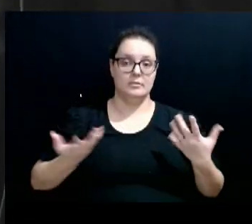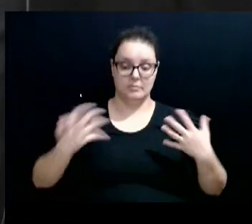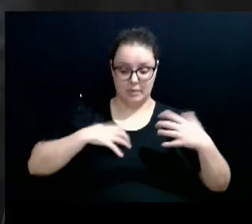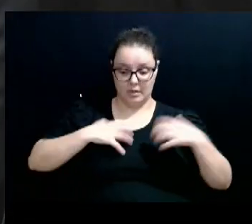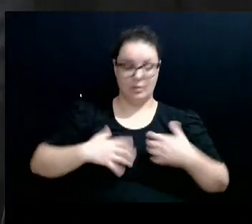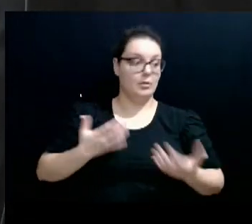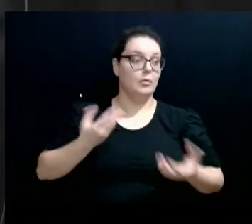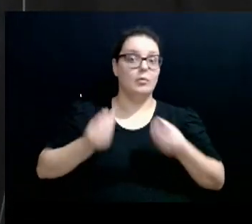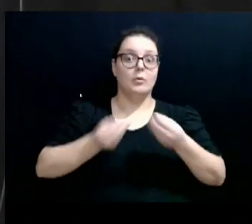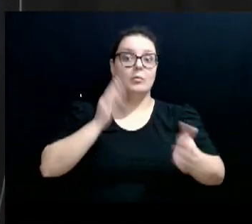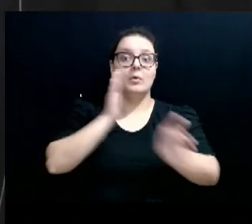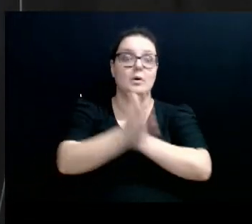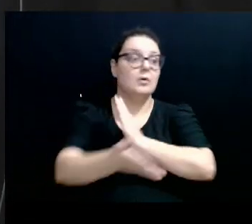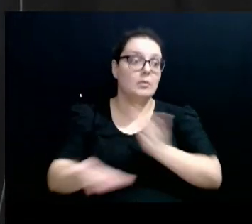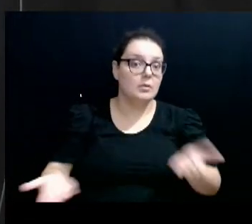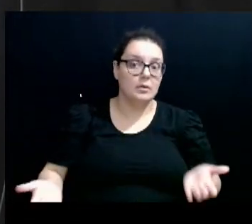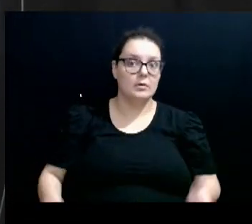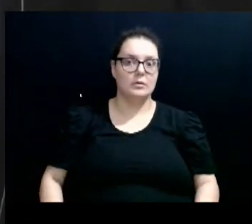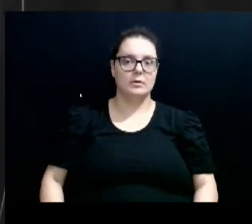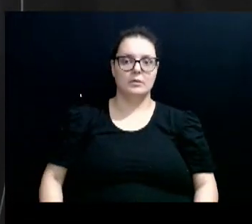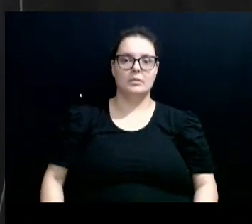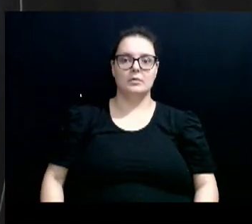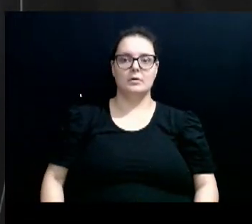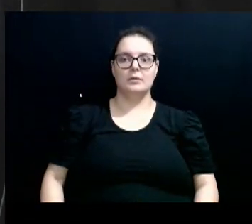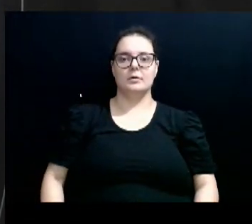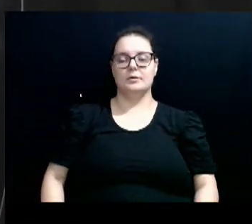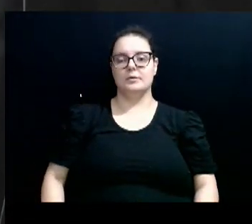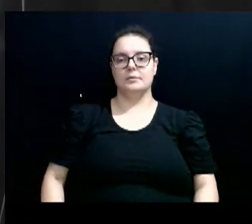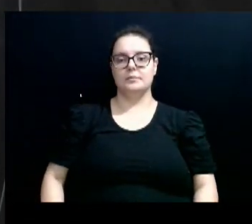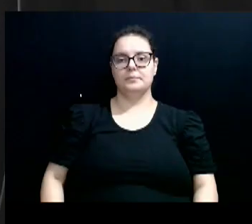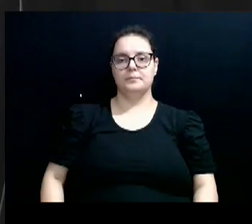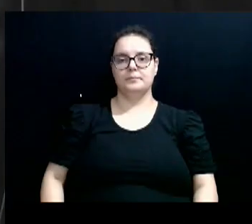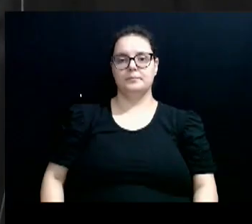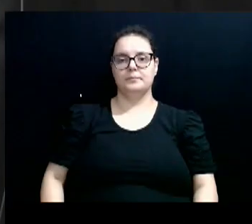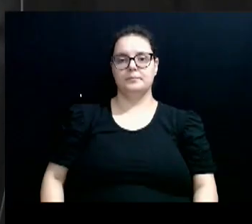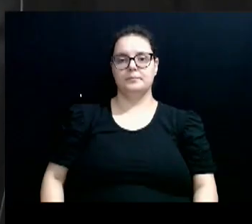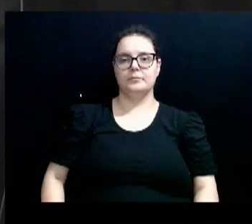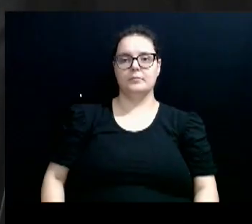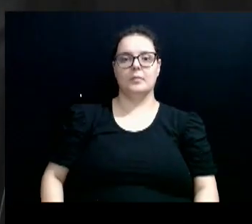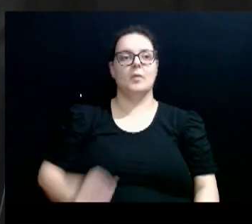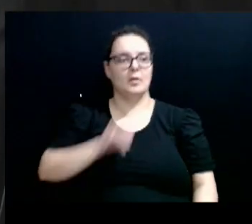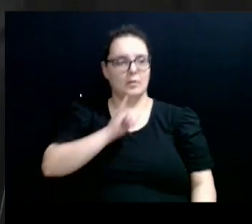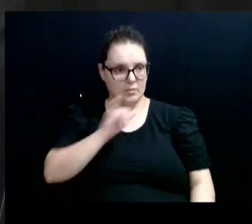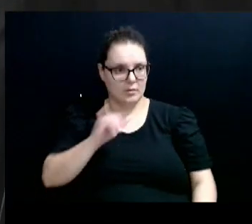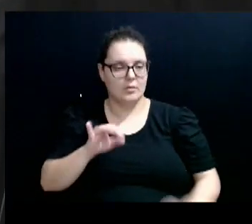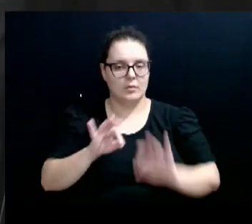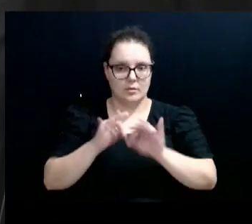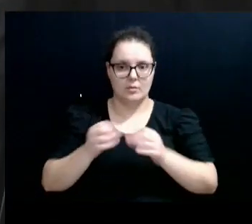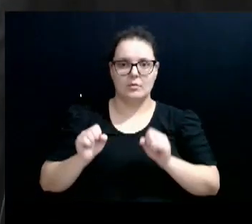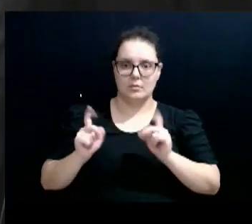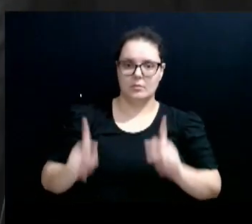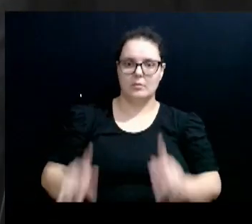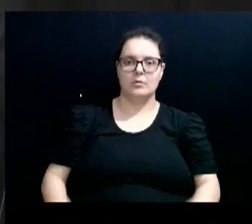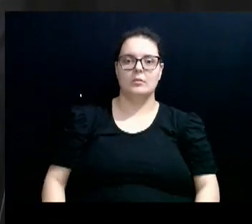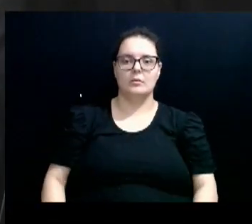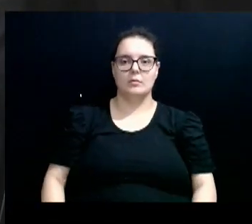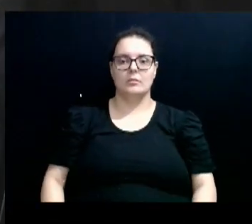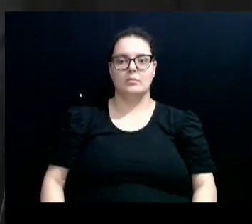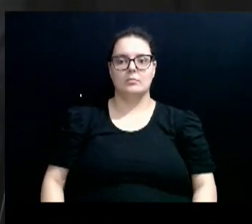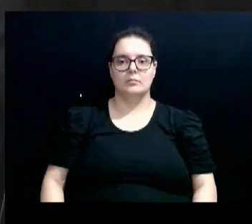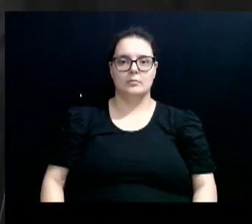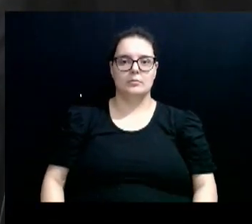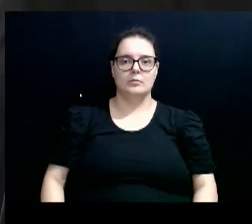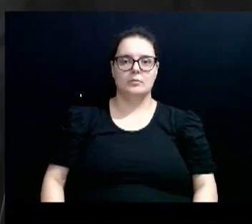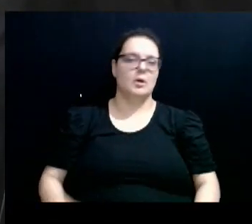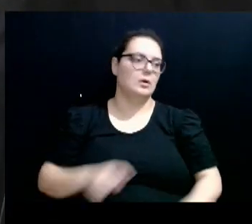sair correndo, vou fugir, né, do hospital. E eu falei, você falou com a minha família? Eu não falei tal. E o único tempo que deu para eu fazer foi fazer uma